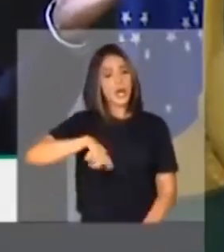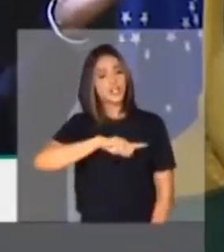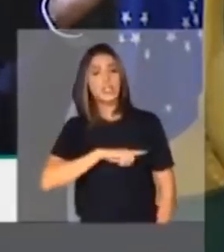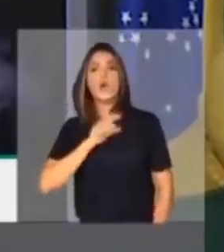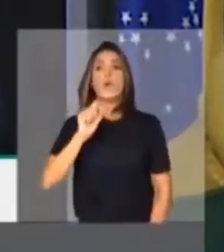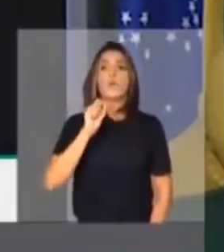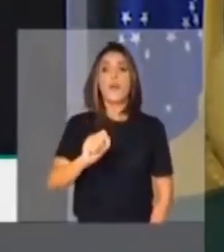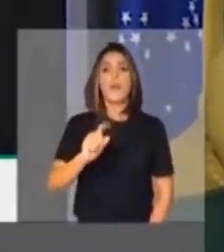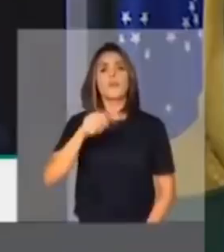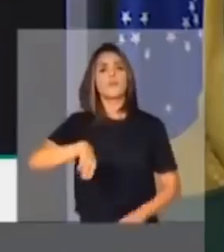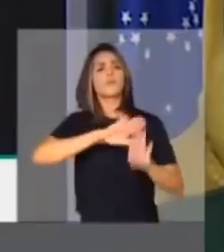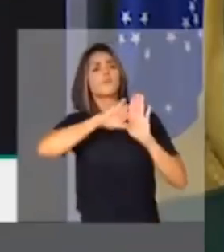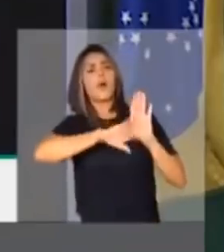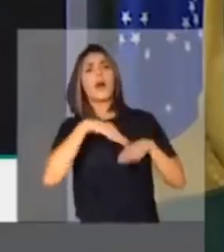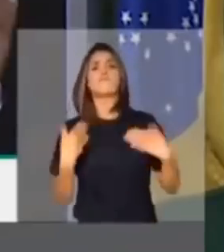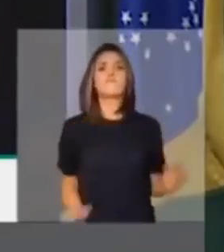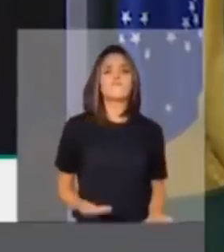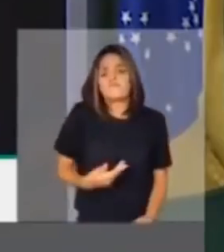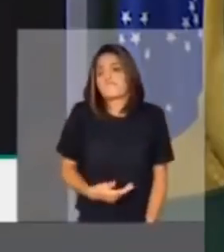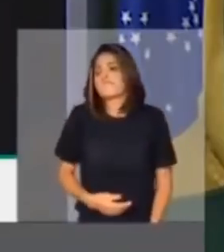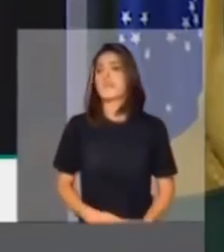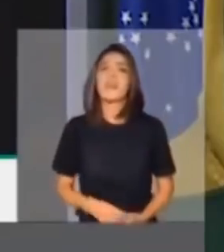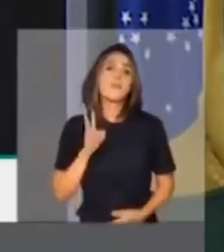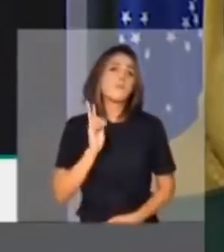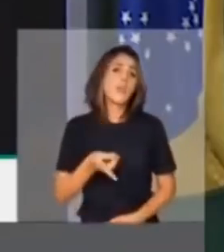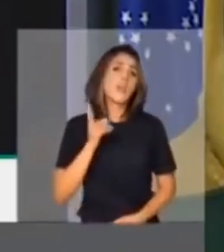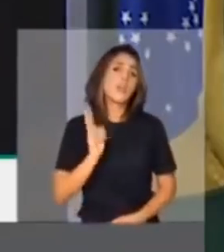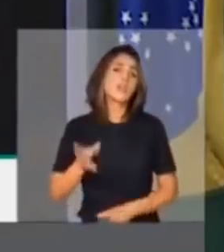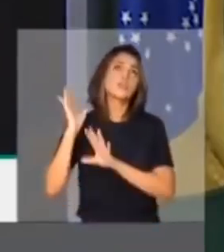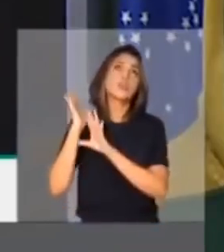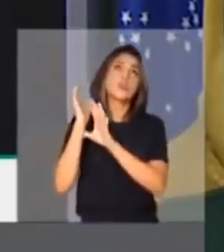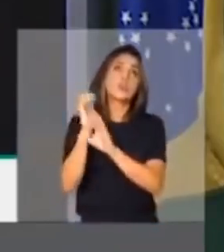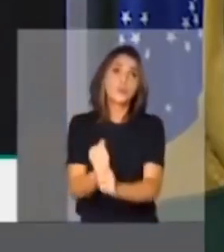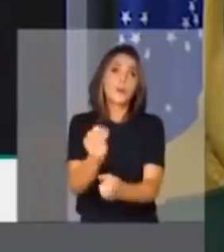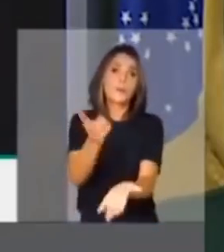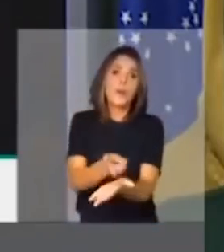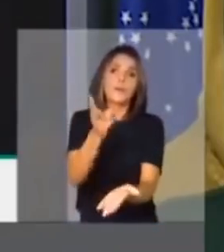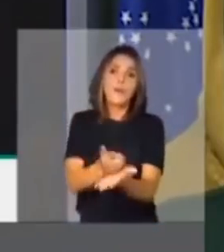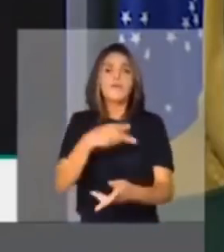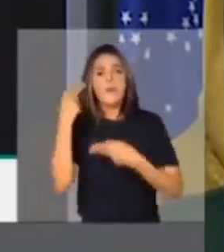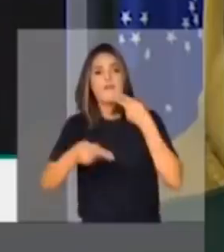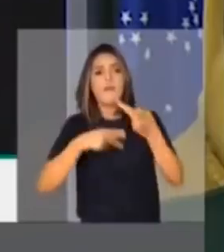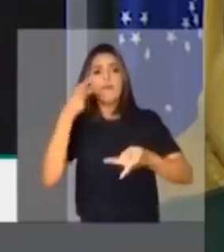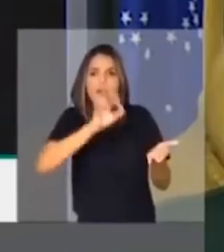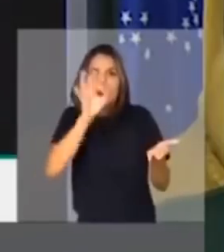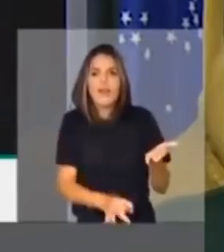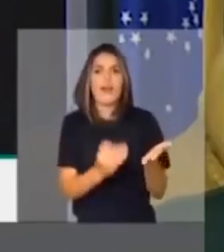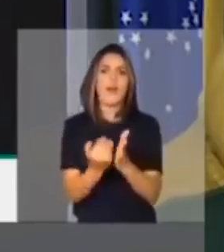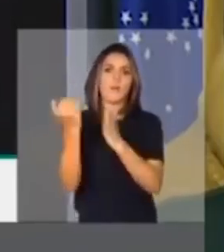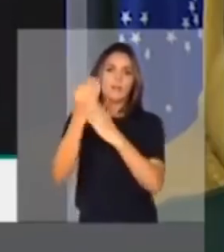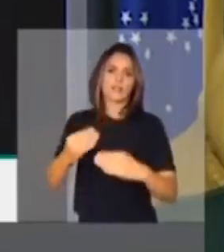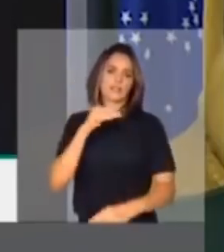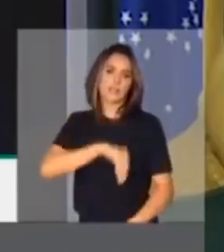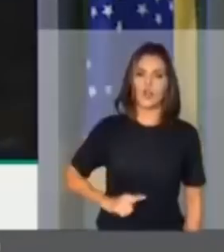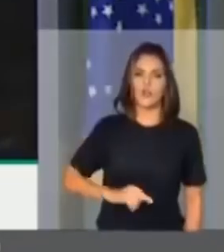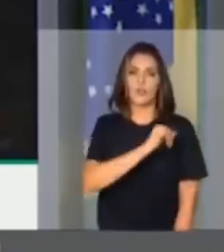feito de um bando de hipócrita e que tá todo mundo aqui mantendo como as coisas sempre aconteceram, de fala, fala, fala, mas na hora de votar aumenta